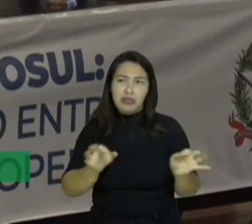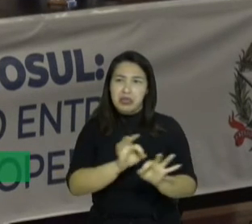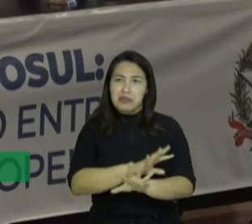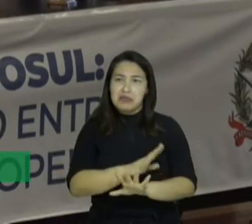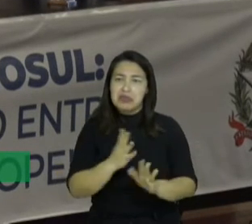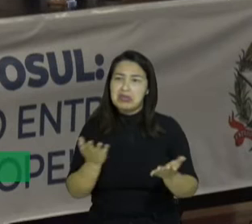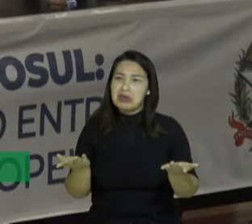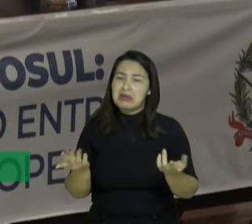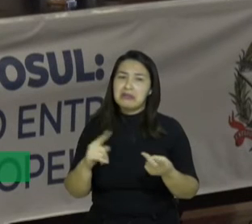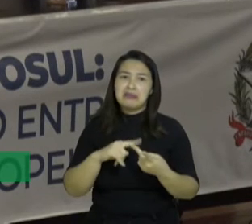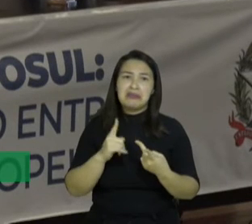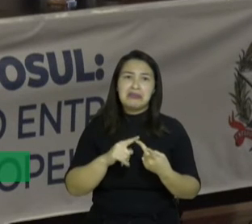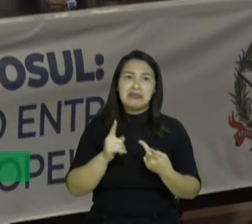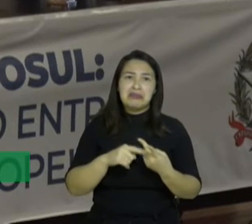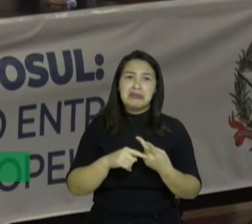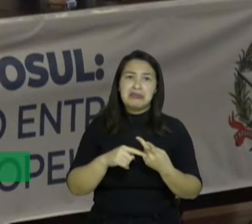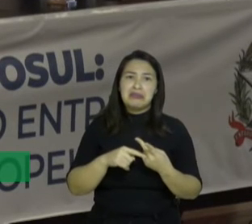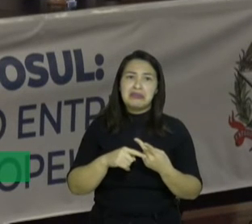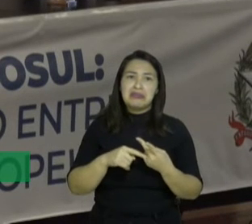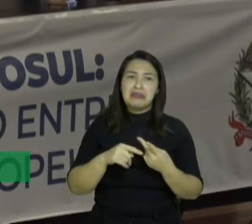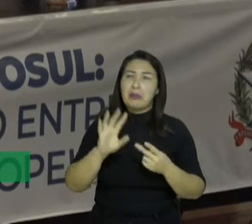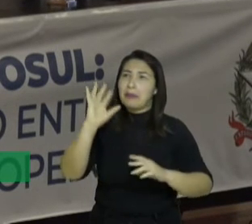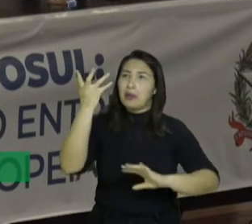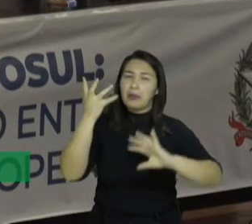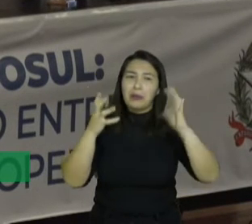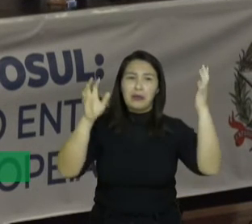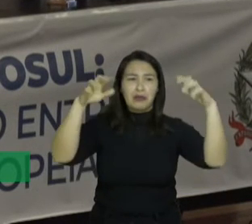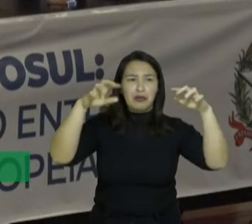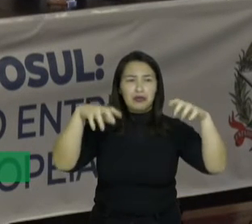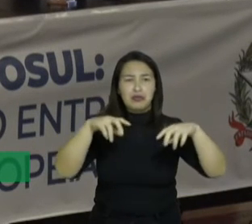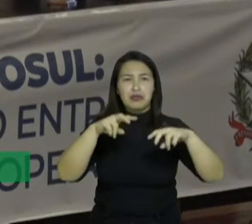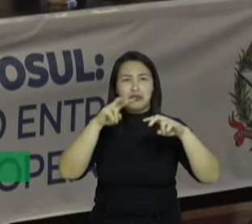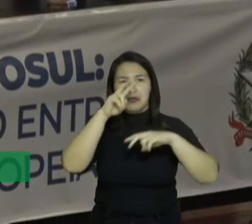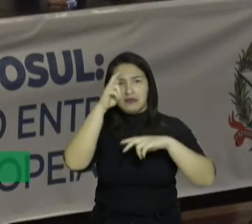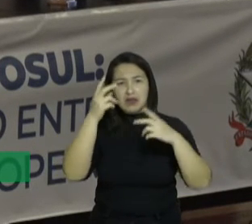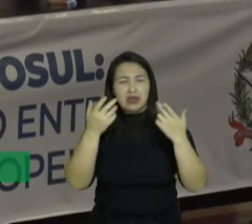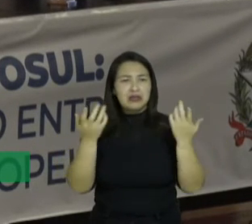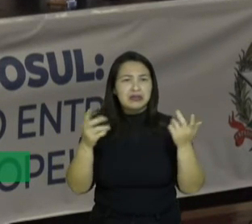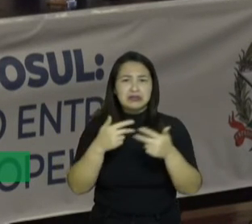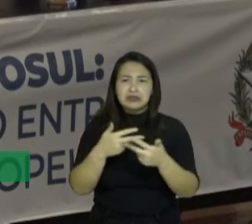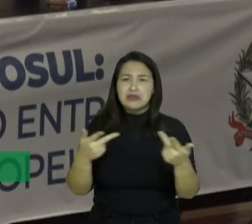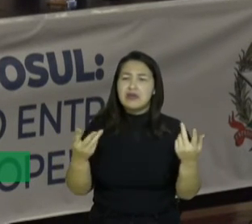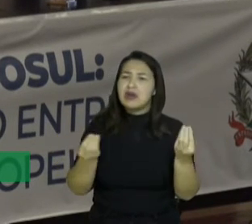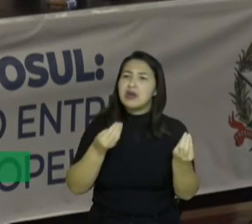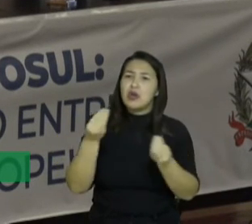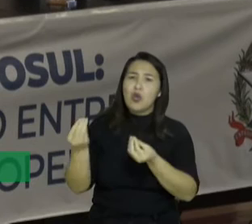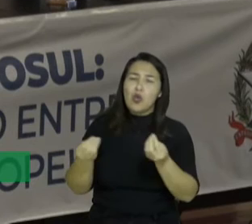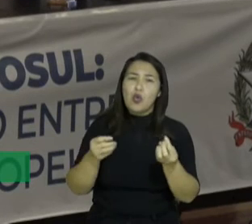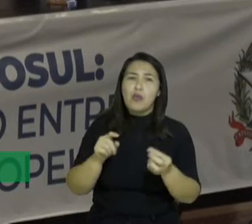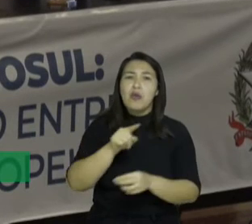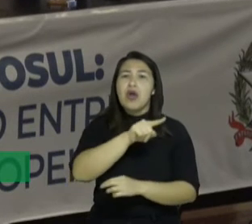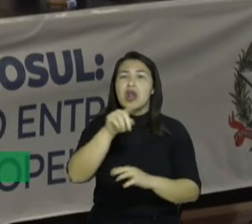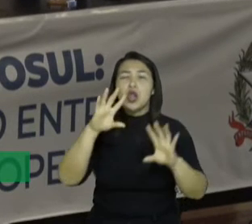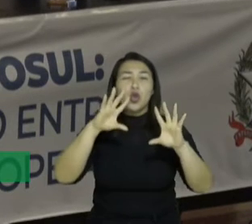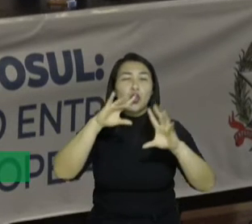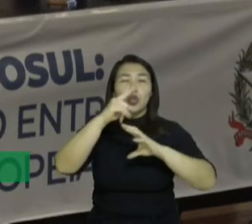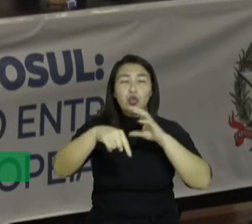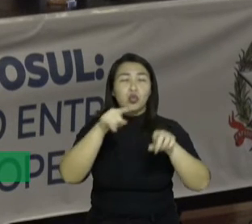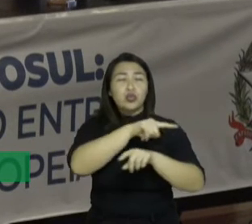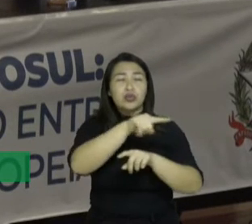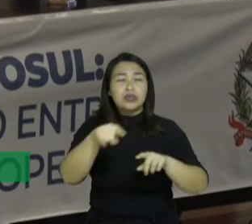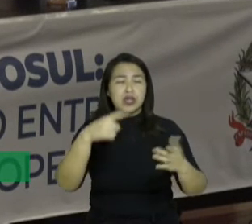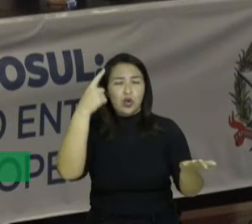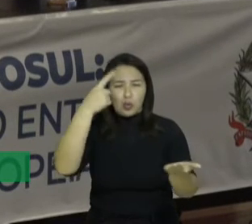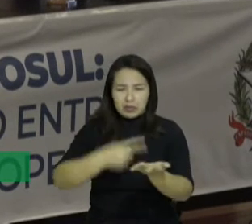extrema climática O que que você enxerga que poderia ser alguma coisa acontecendo que todo mundo dissesse dissesse assim não agora